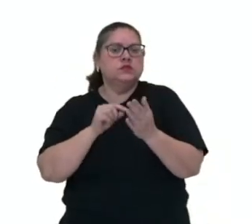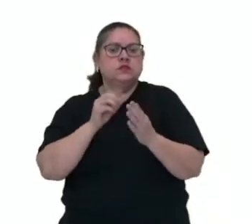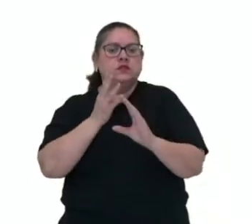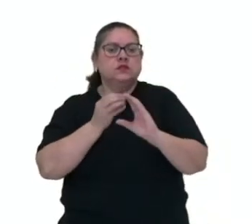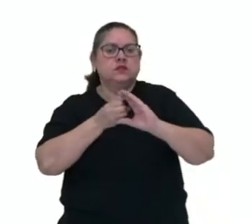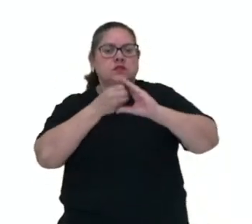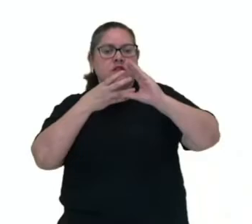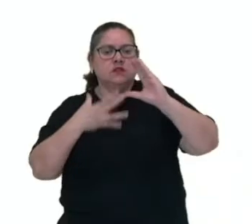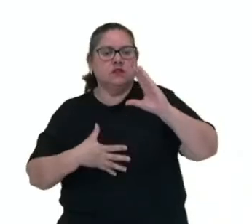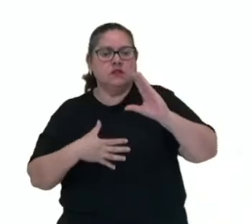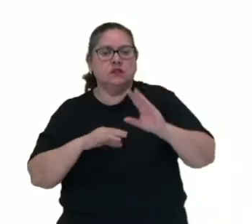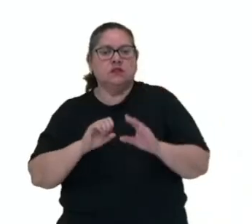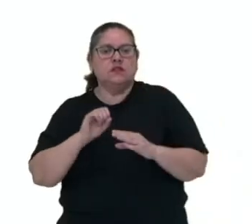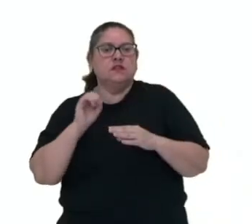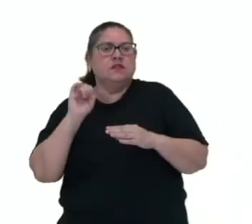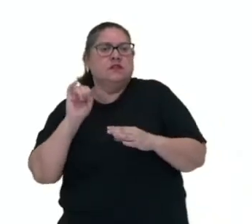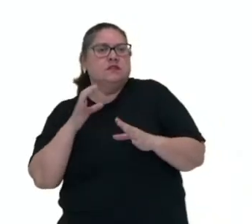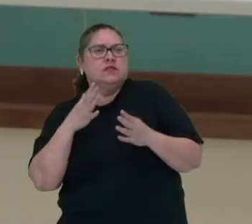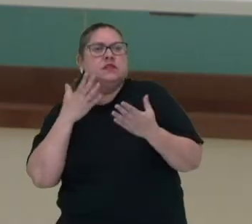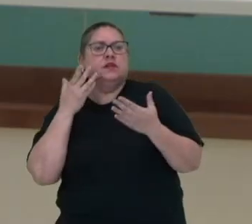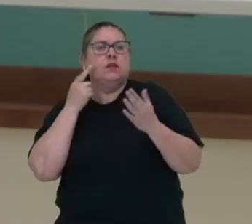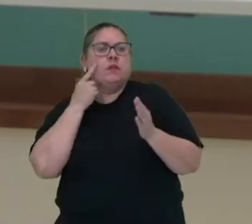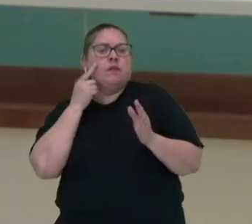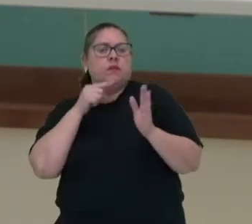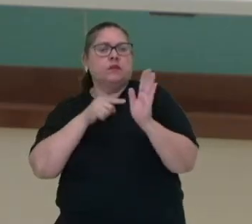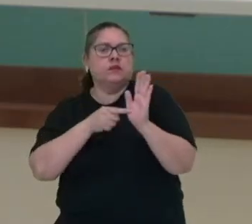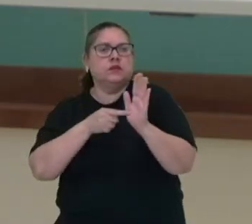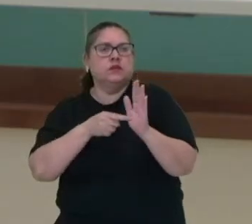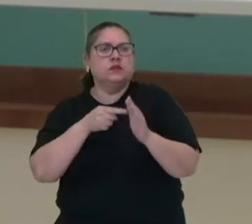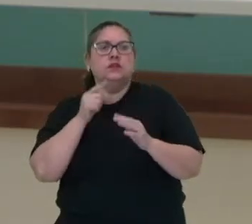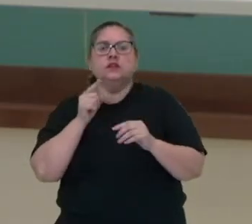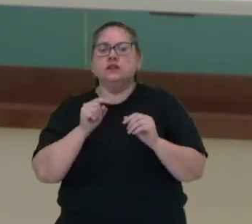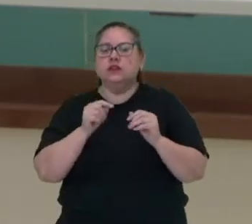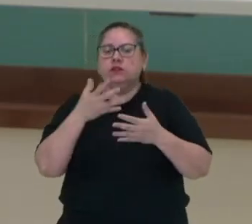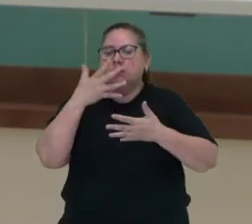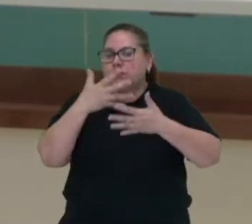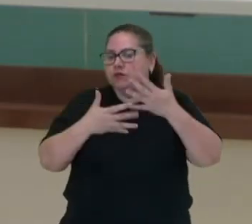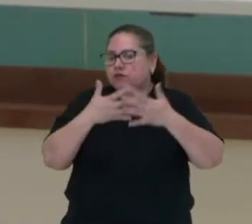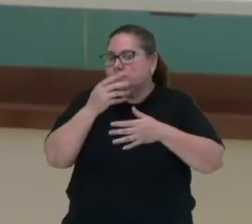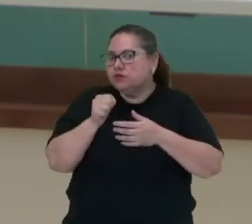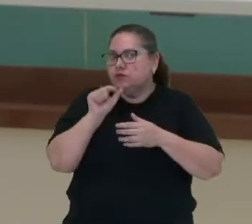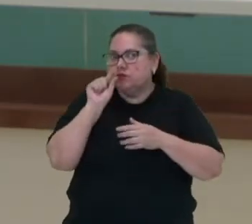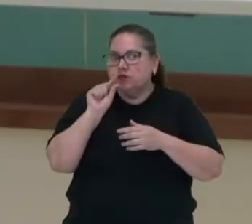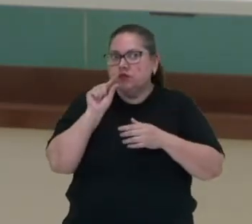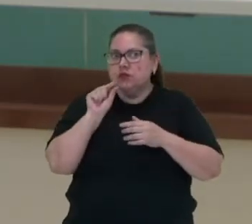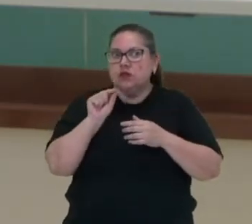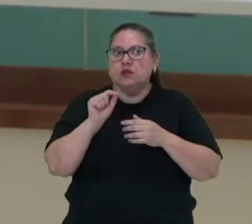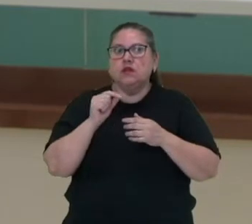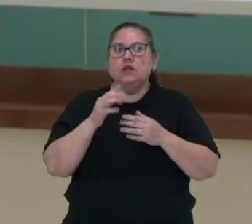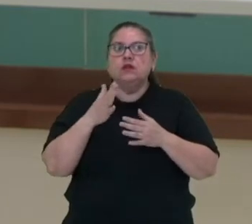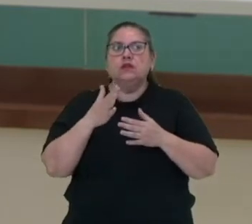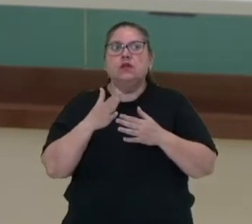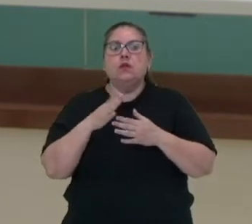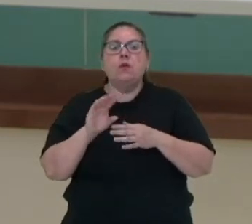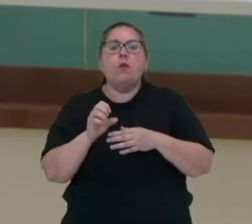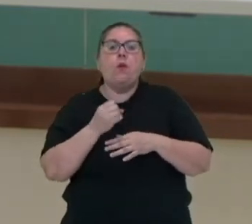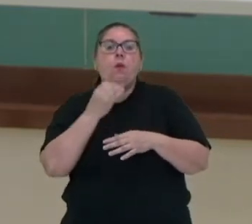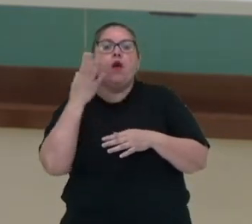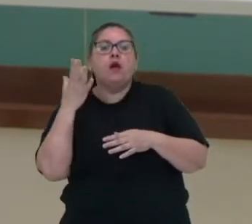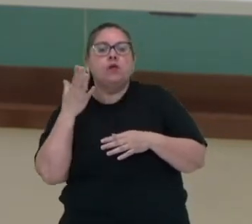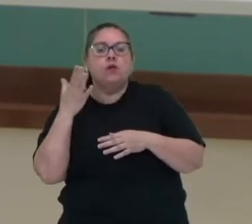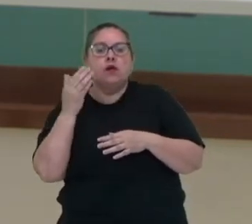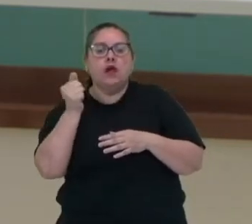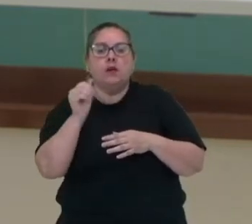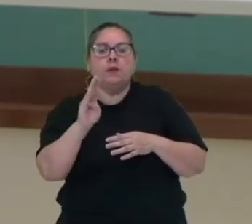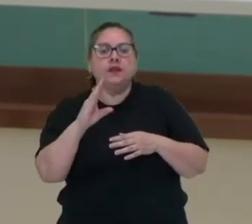que evita o erro apresentado acima. Então, essa dá para confundir um pouquinho. Então, qual alternativa